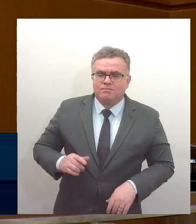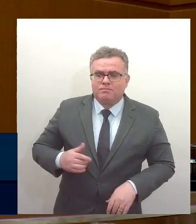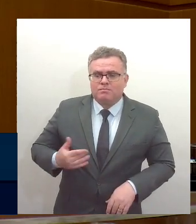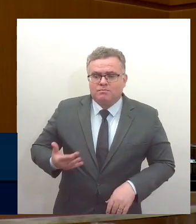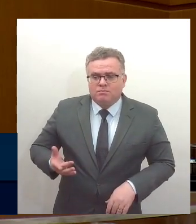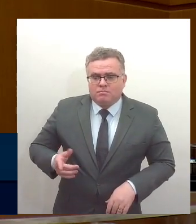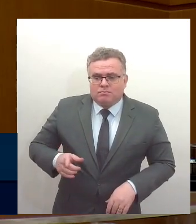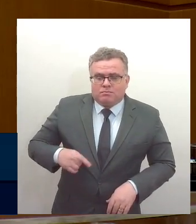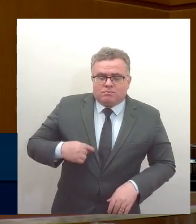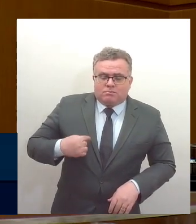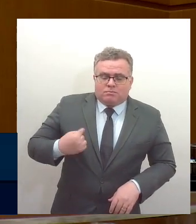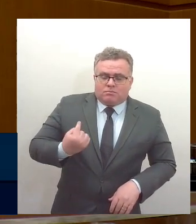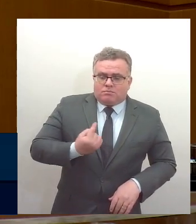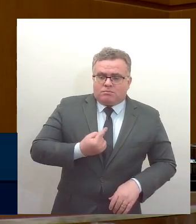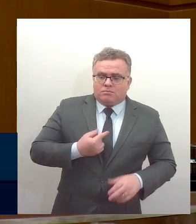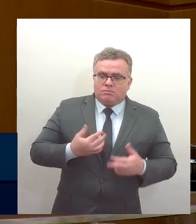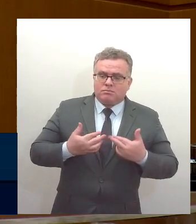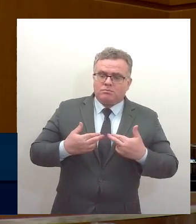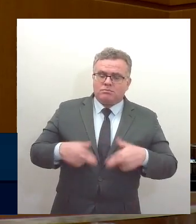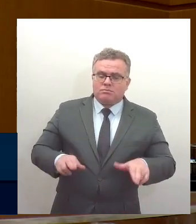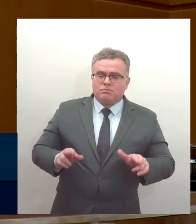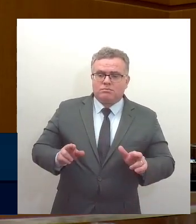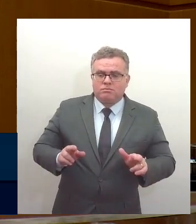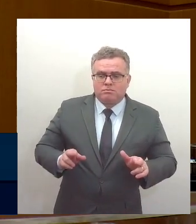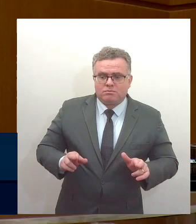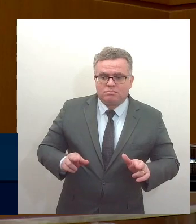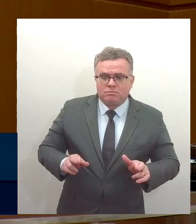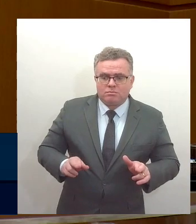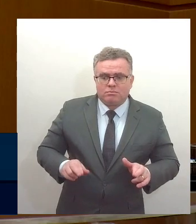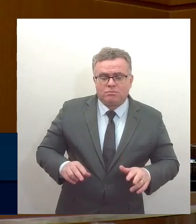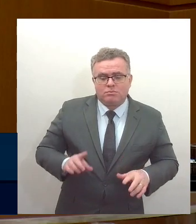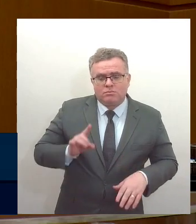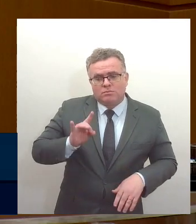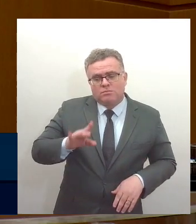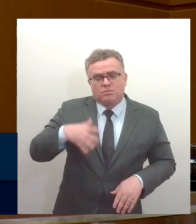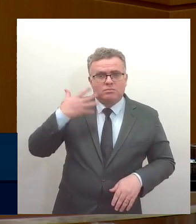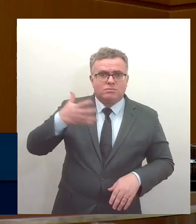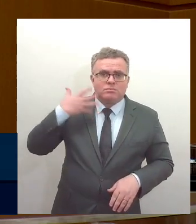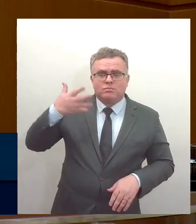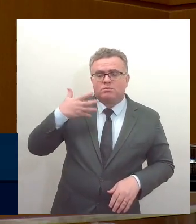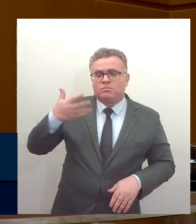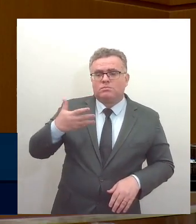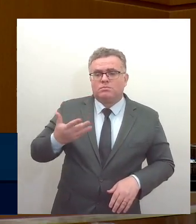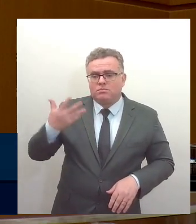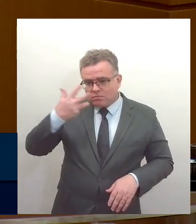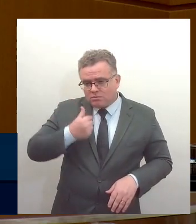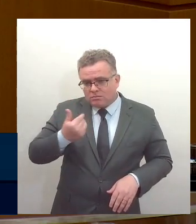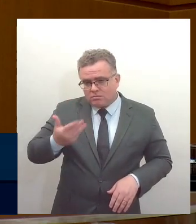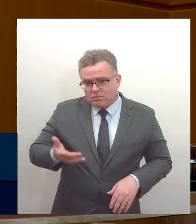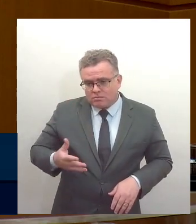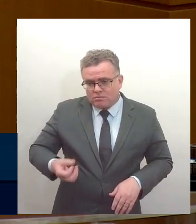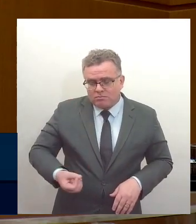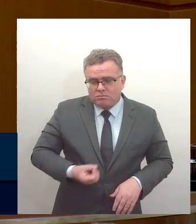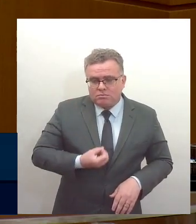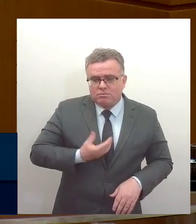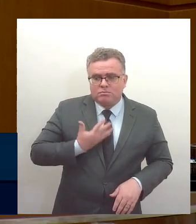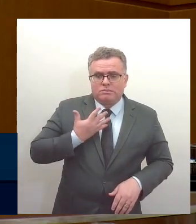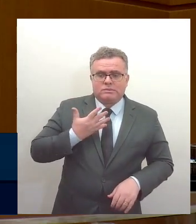concreta, e não ficar só no discurso. O discurso é bonito, faz a gente delirar, chorar,